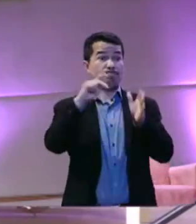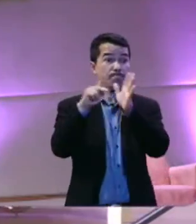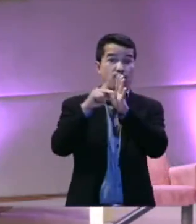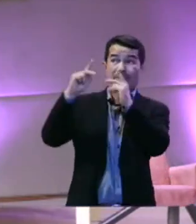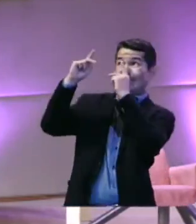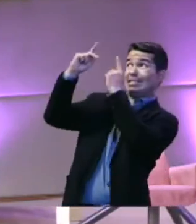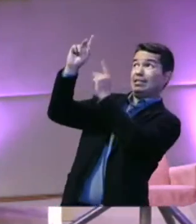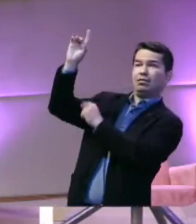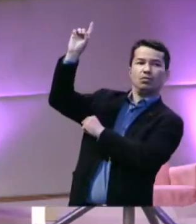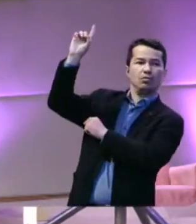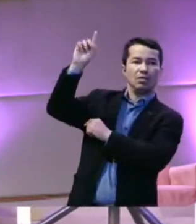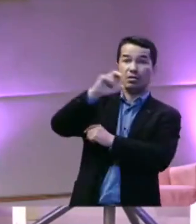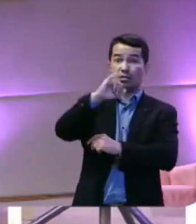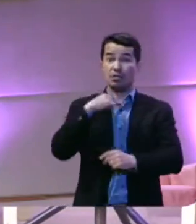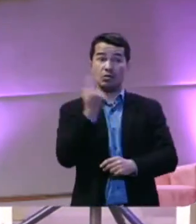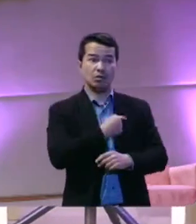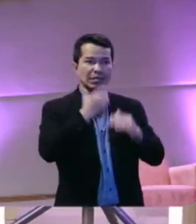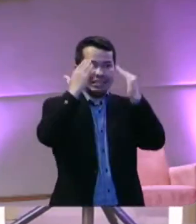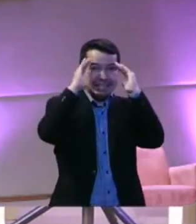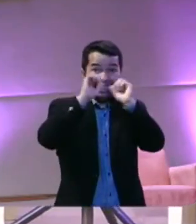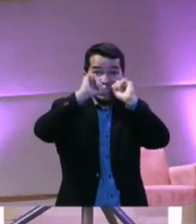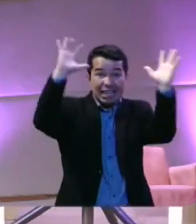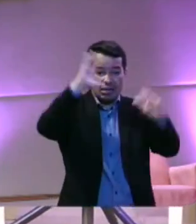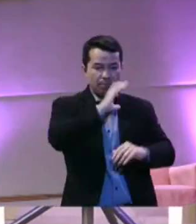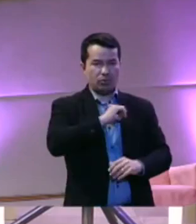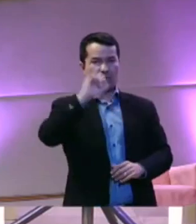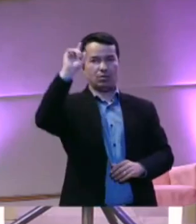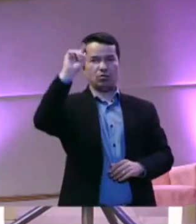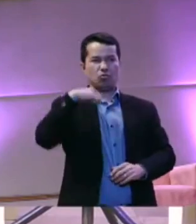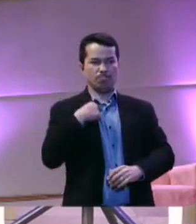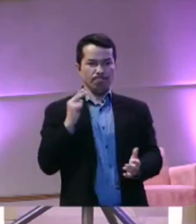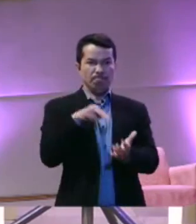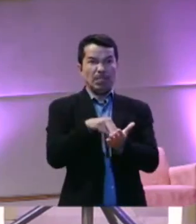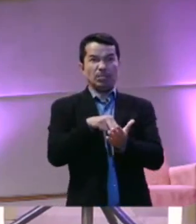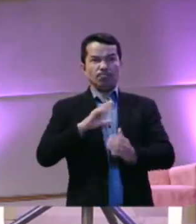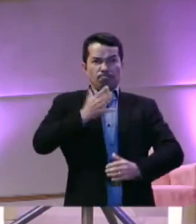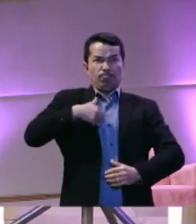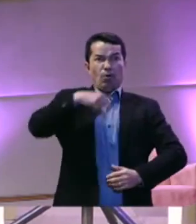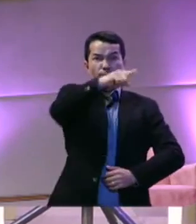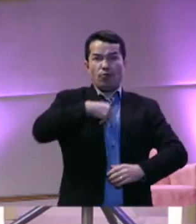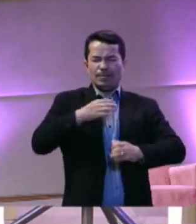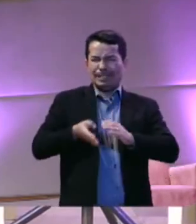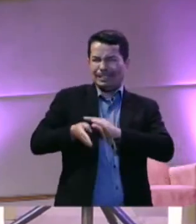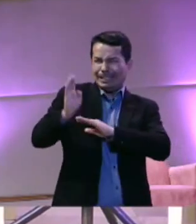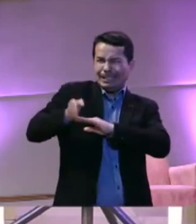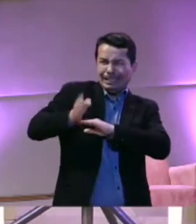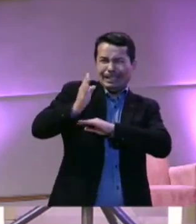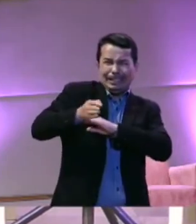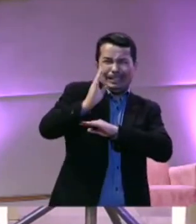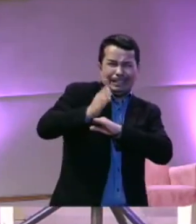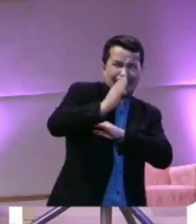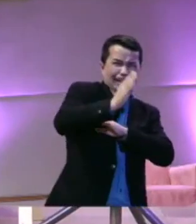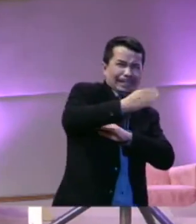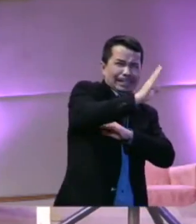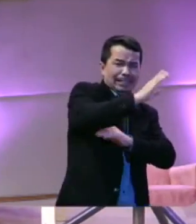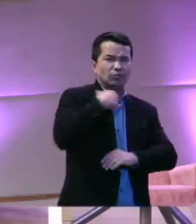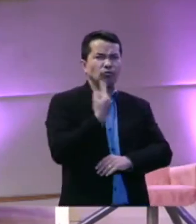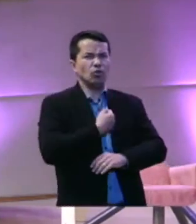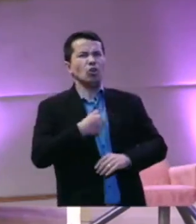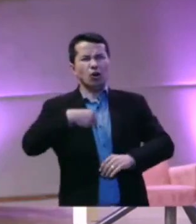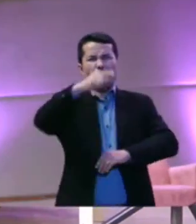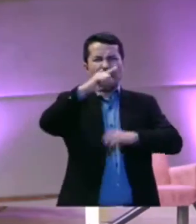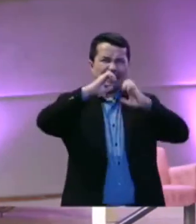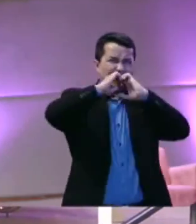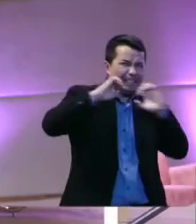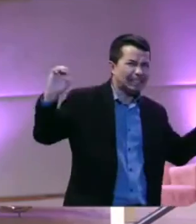nós nos levantaríamos para fazer diferente. Nós nos levantaríamos para fazer a